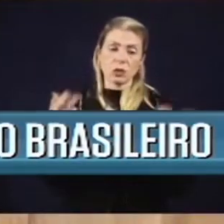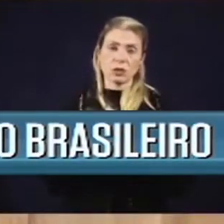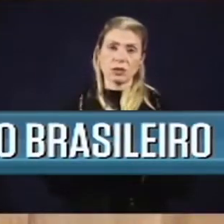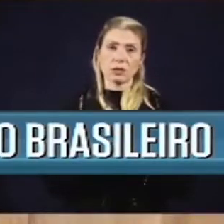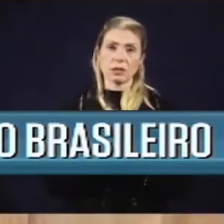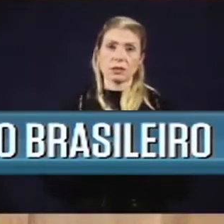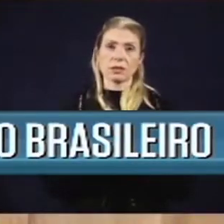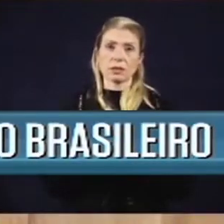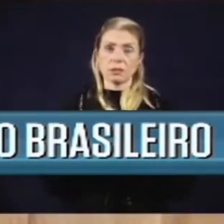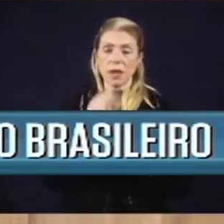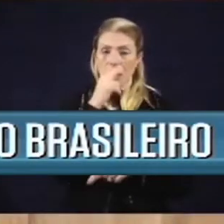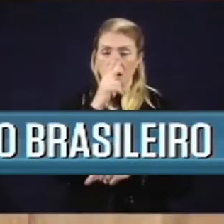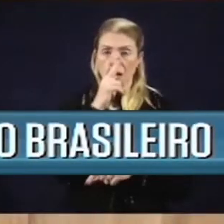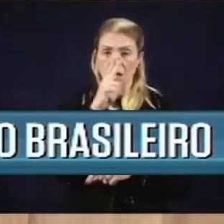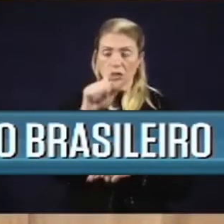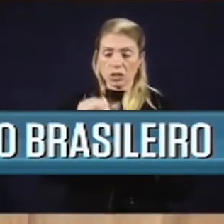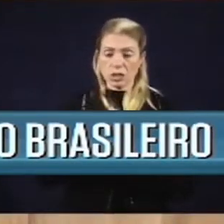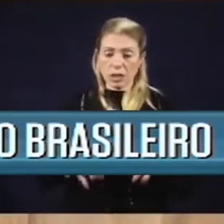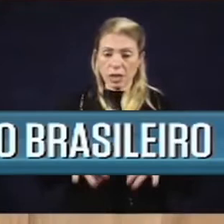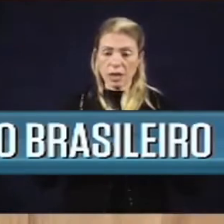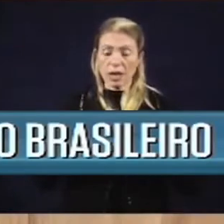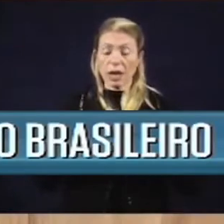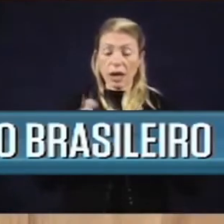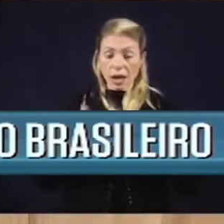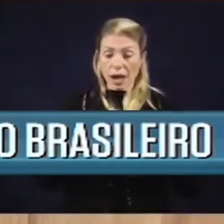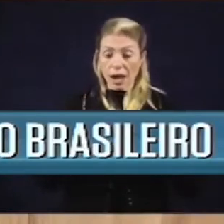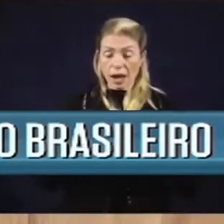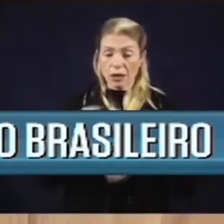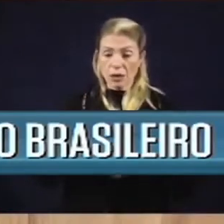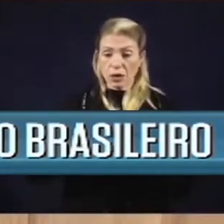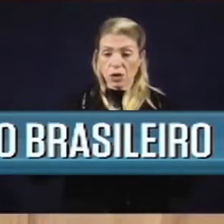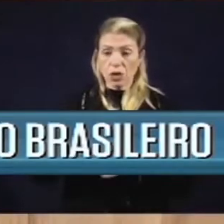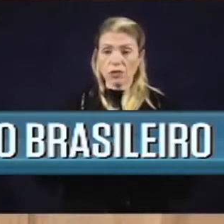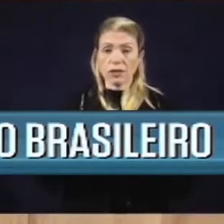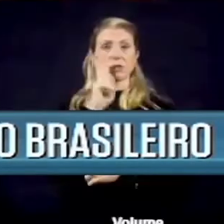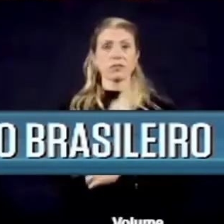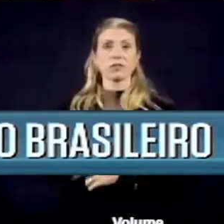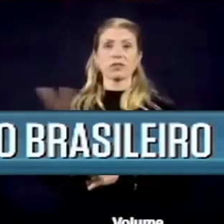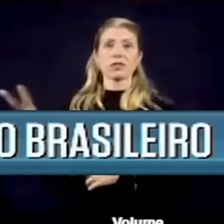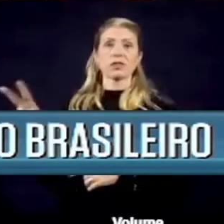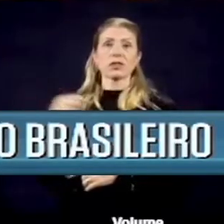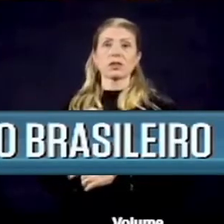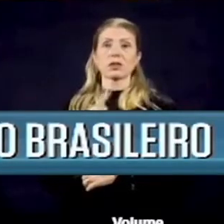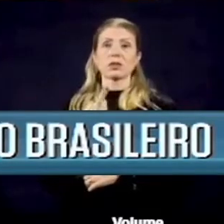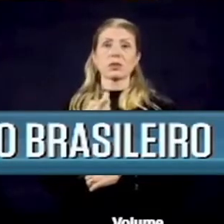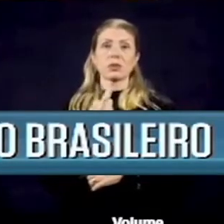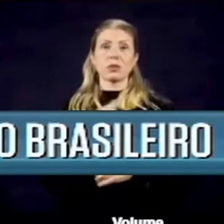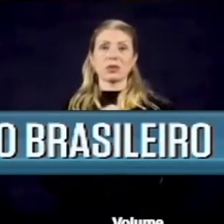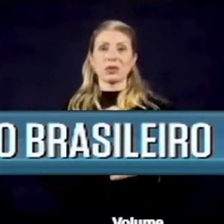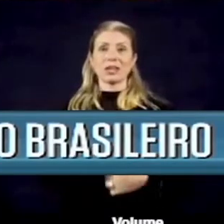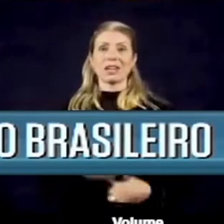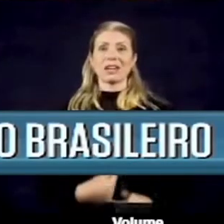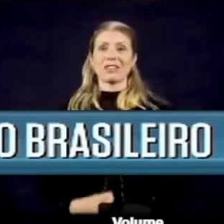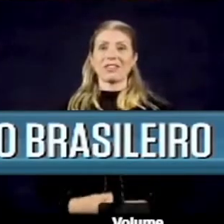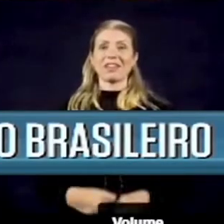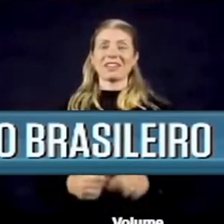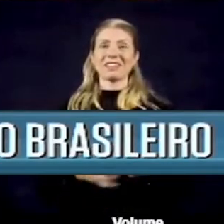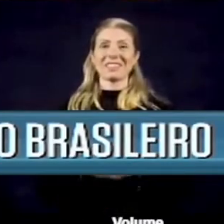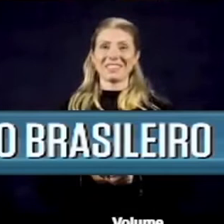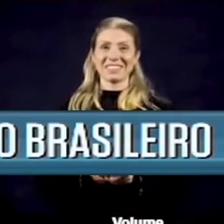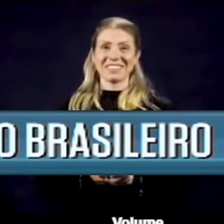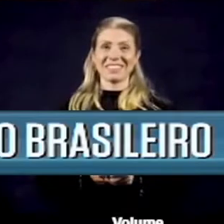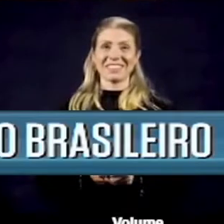gente estima que o agronegócio possa crescer entre 10% e 20% com o 5G. Logística e infraestrutura foram os